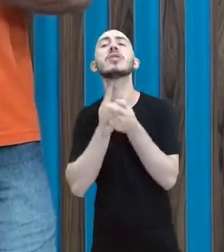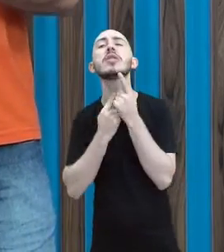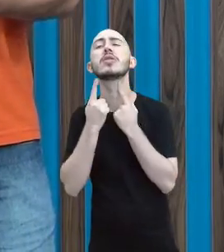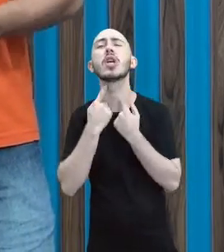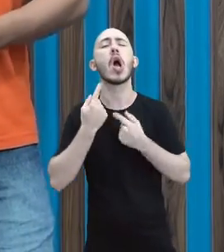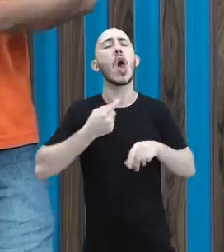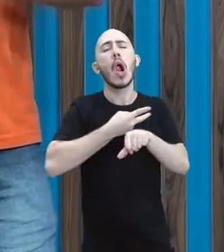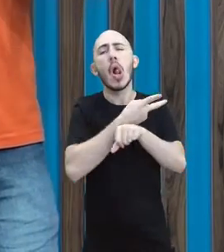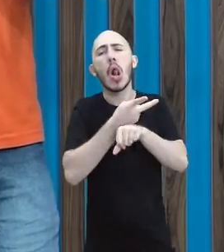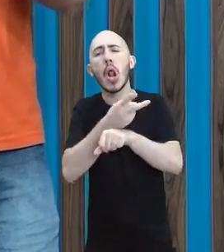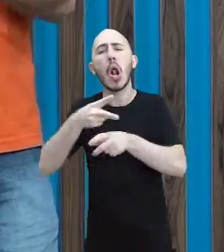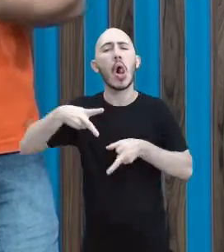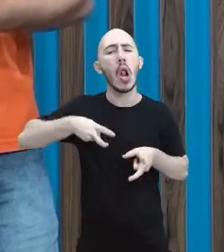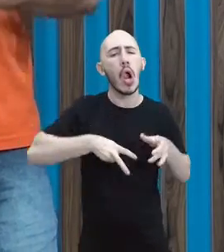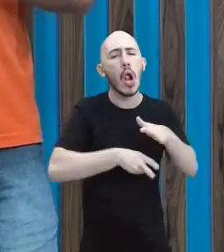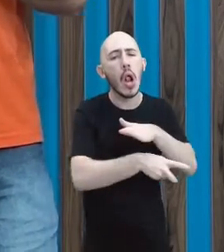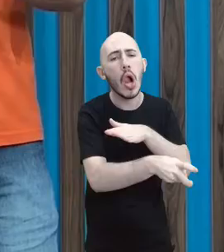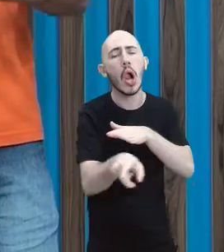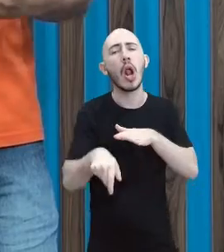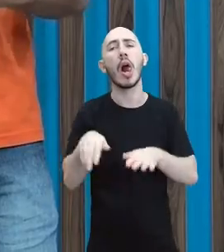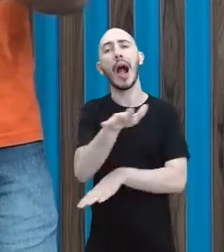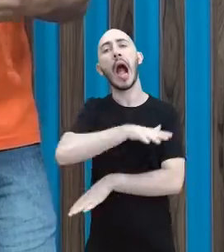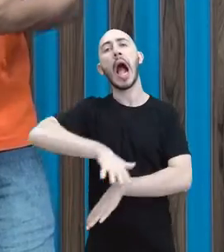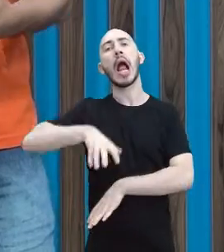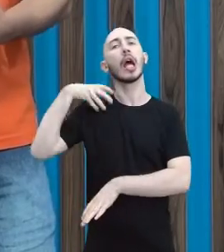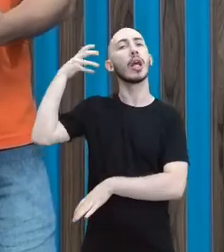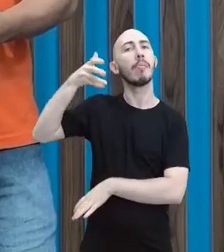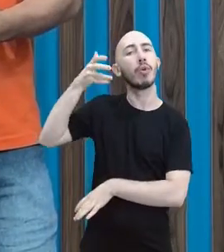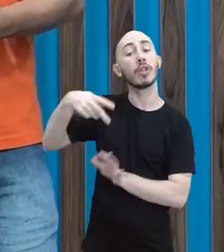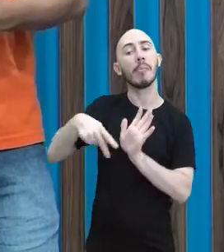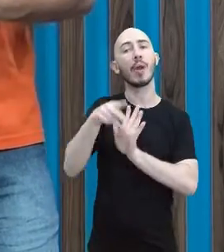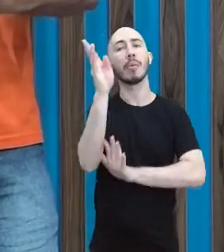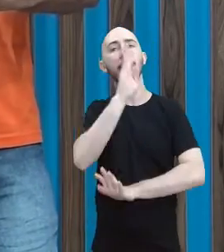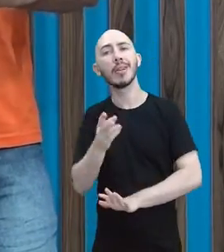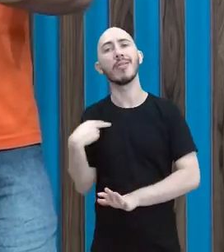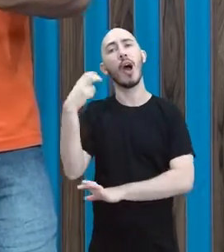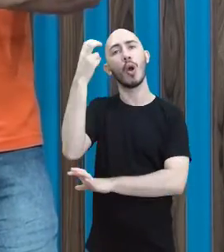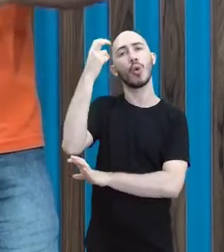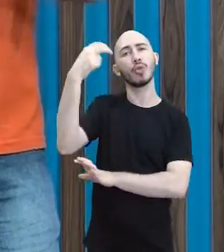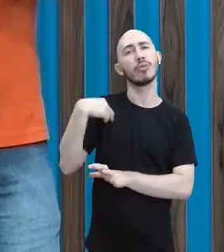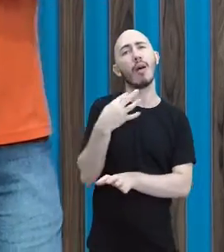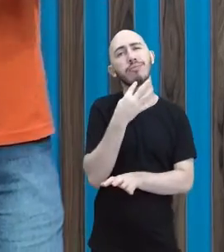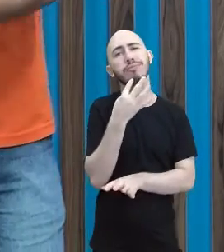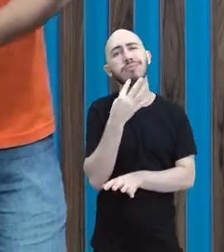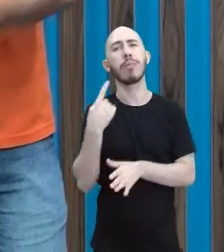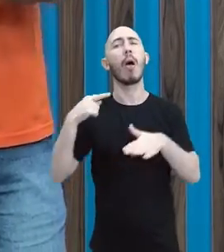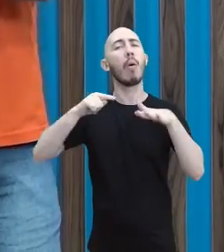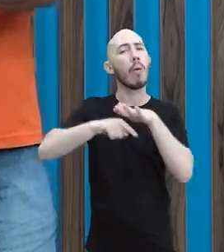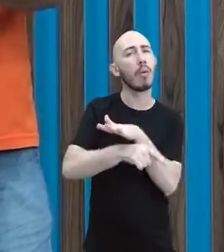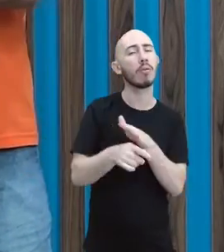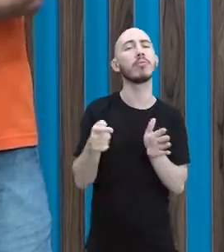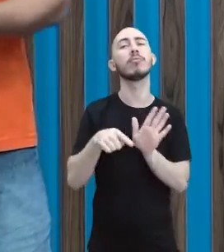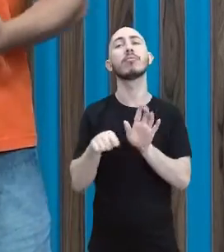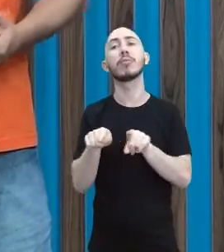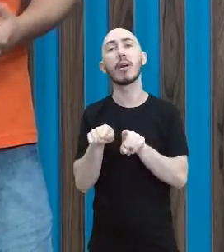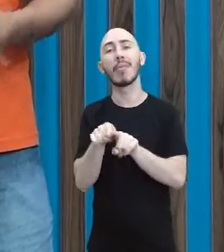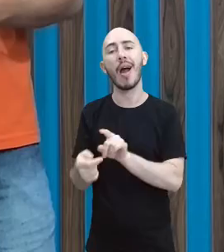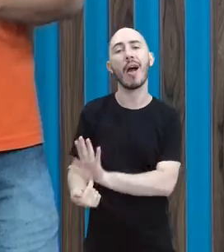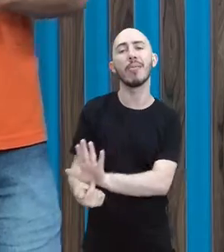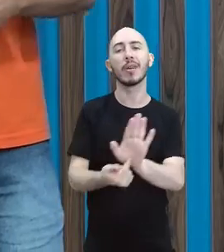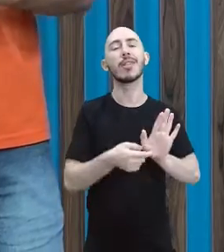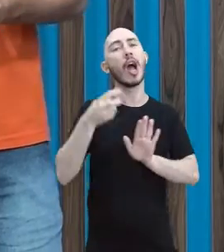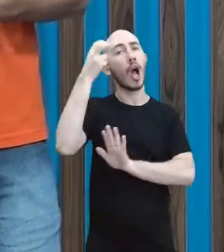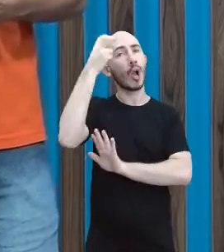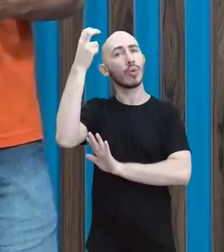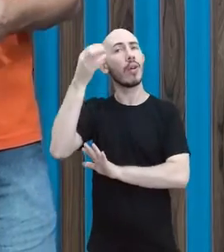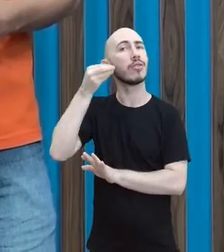a música brasileira, fazer misturas, conhecer melhor a nossa cultura e apresentar essas experiências culturais,